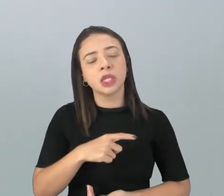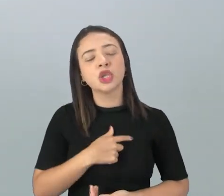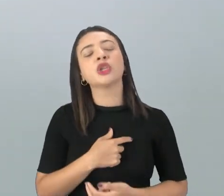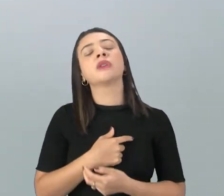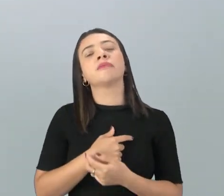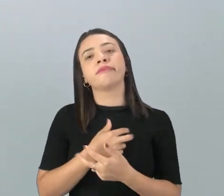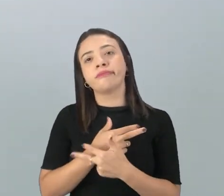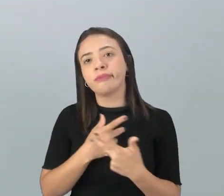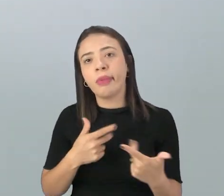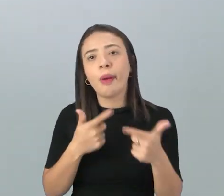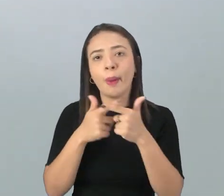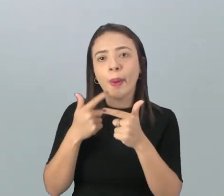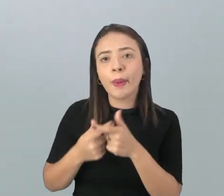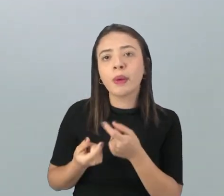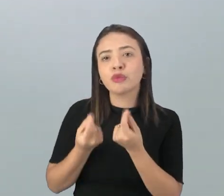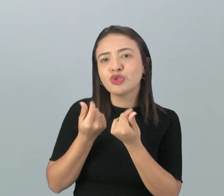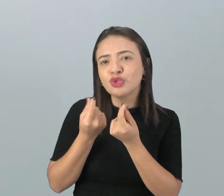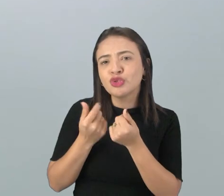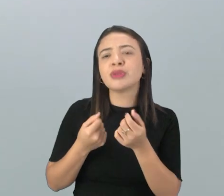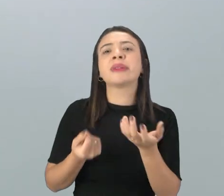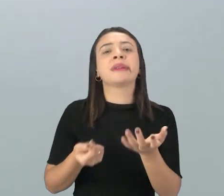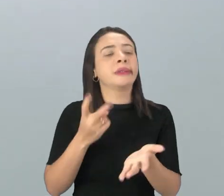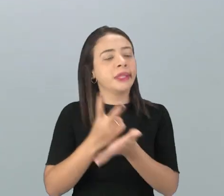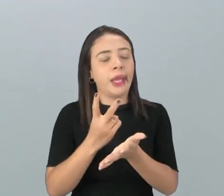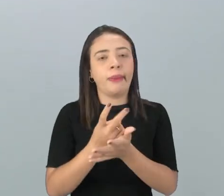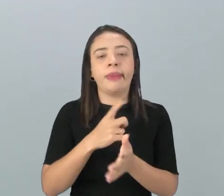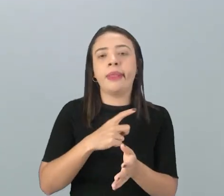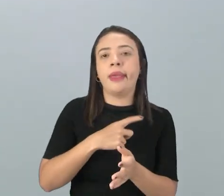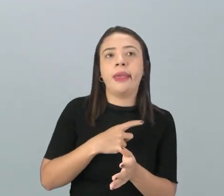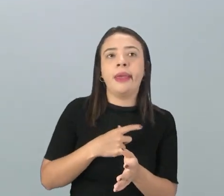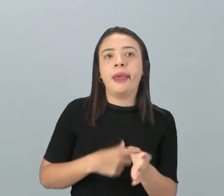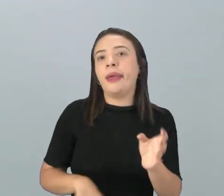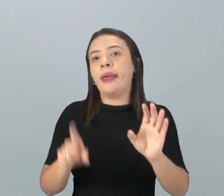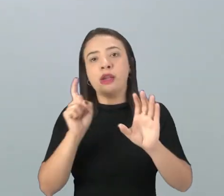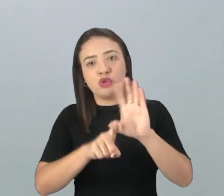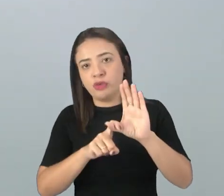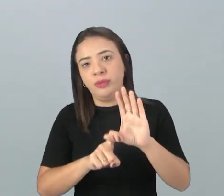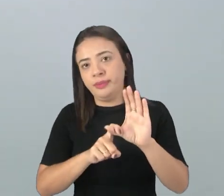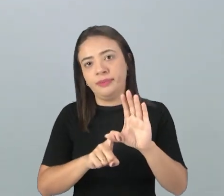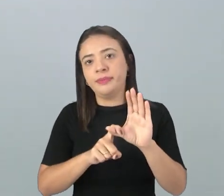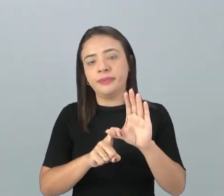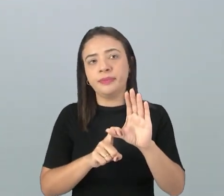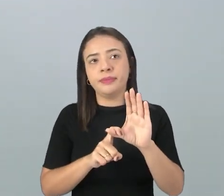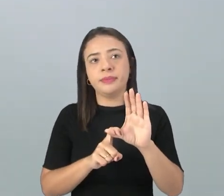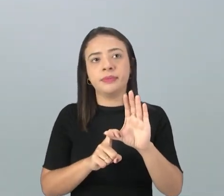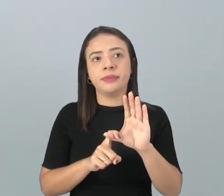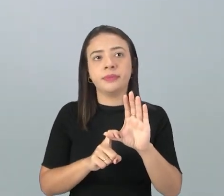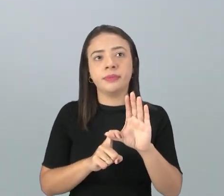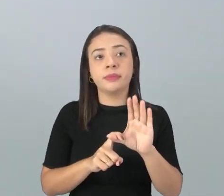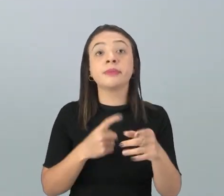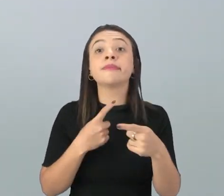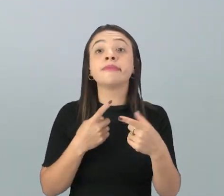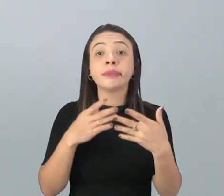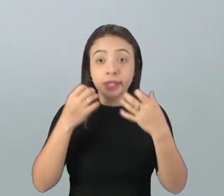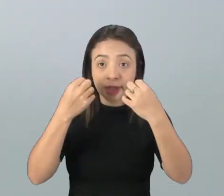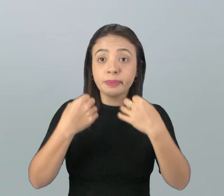países bastante endividados. Não é para menos que eles, aí no próprio mapa, dizem que eles são